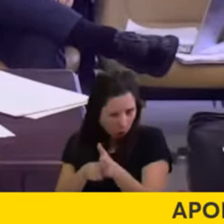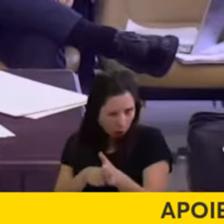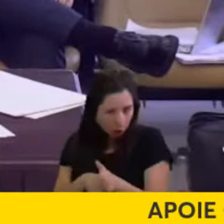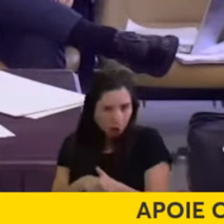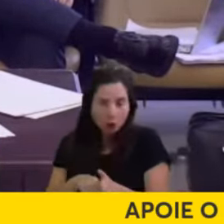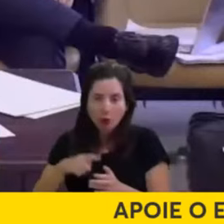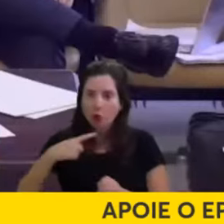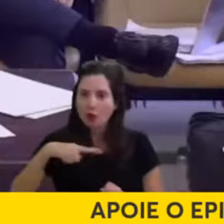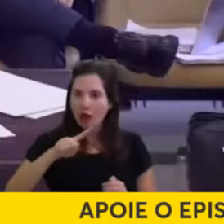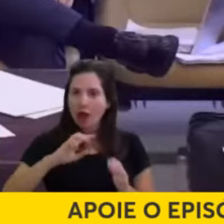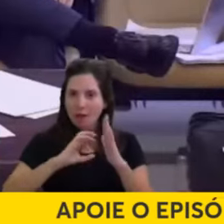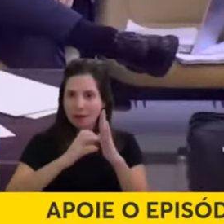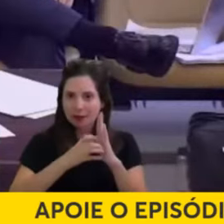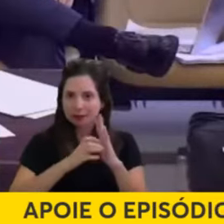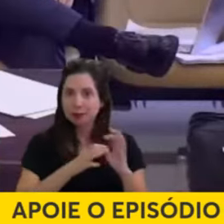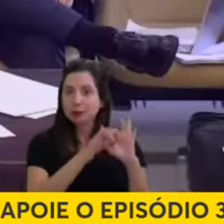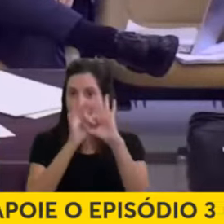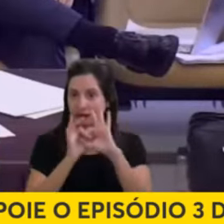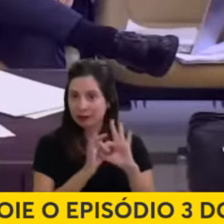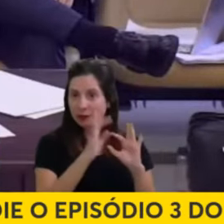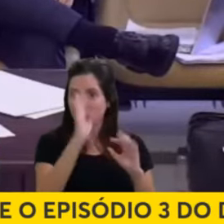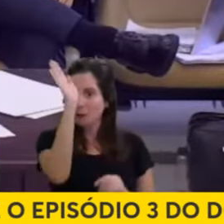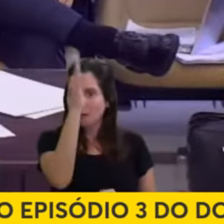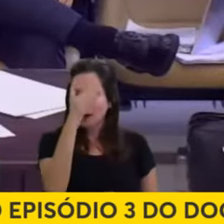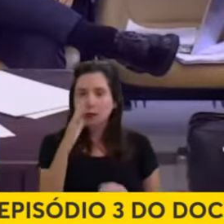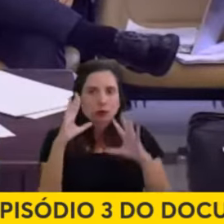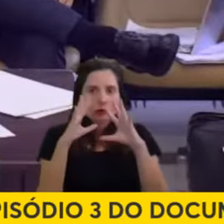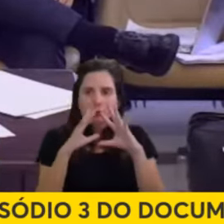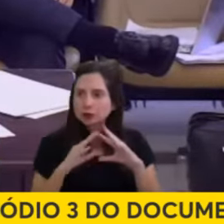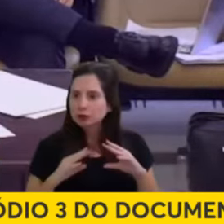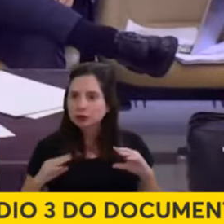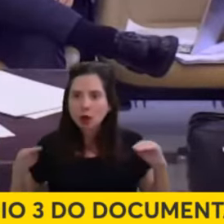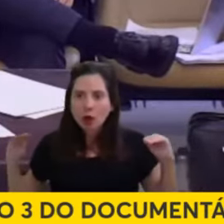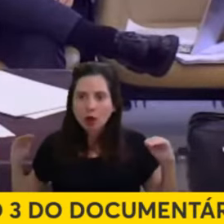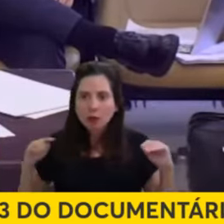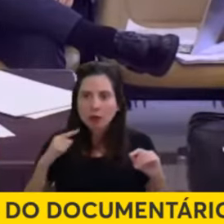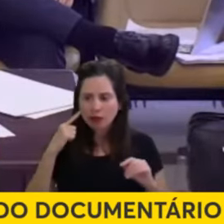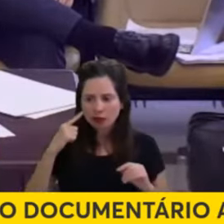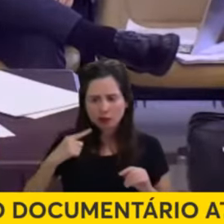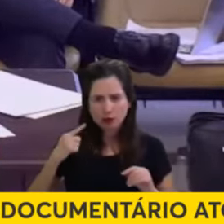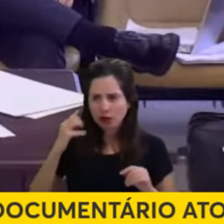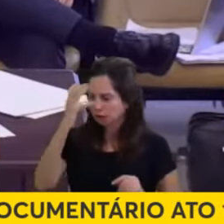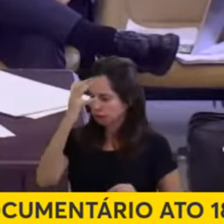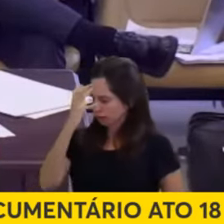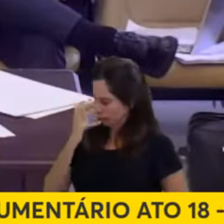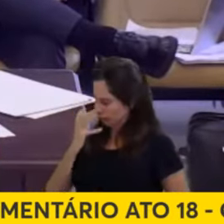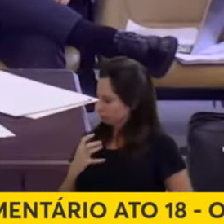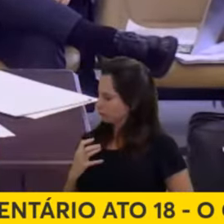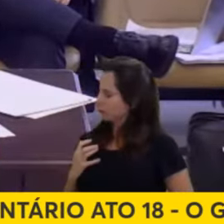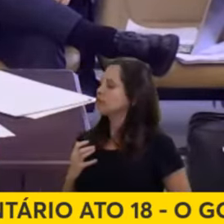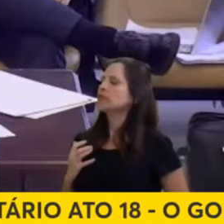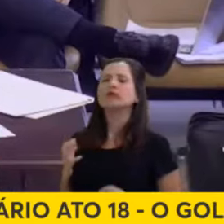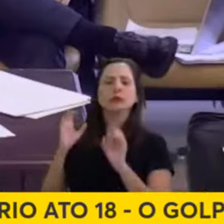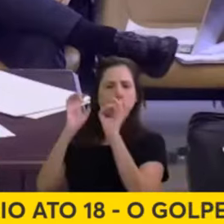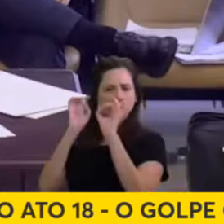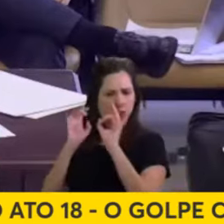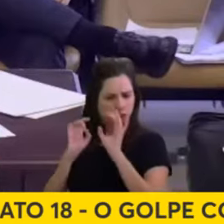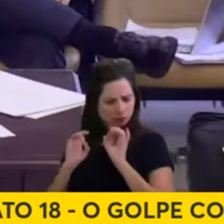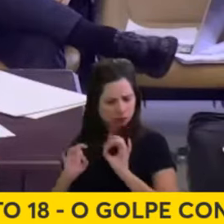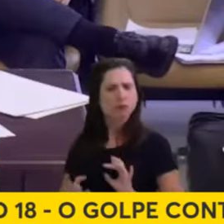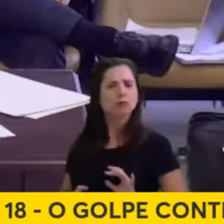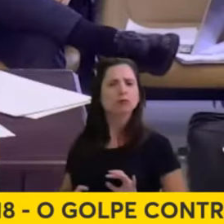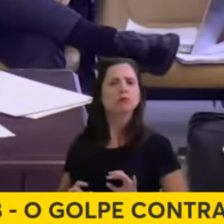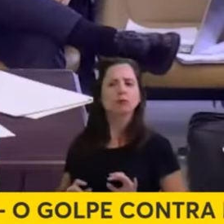União Brasil some o advogado sério o advogado especialista advogado